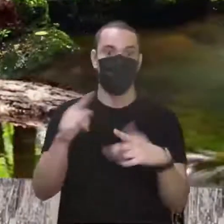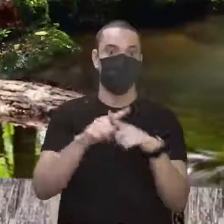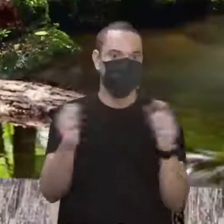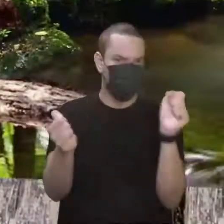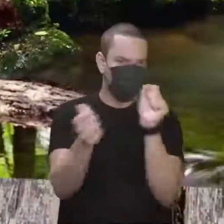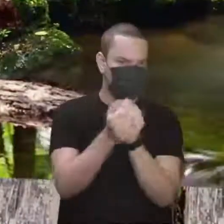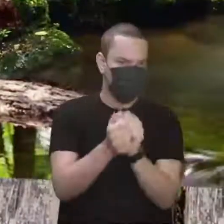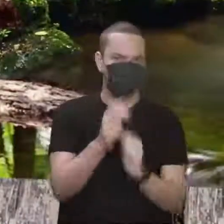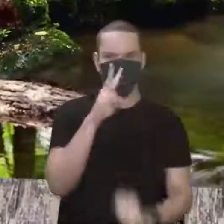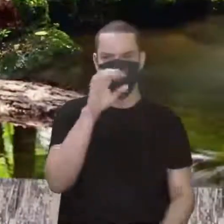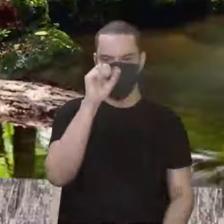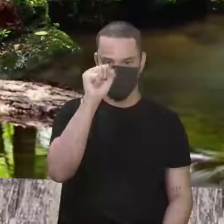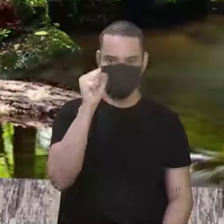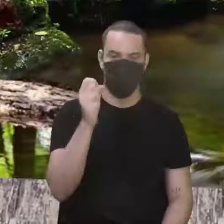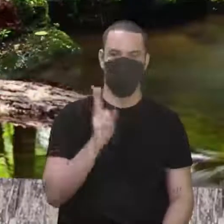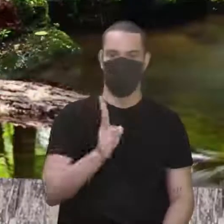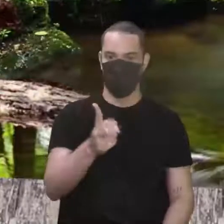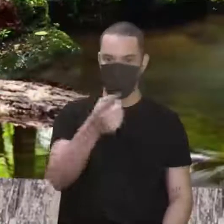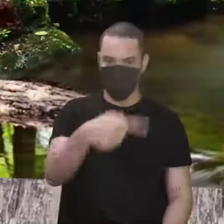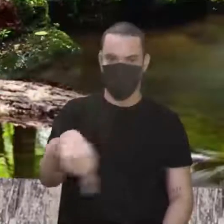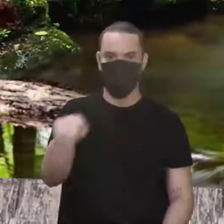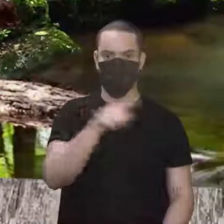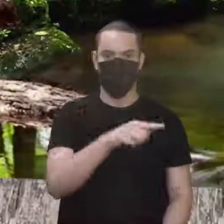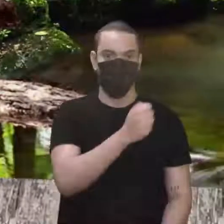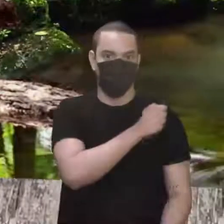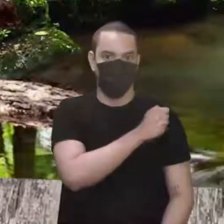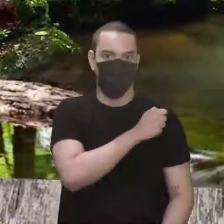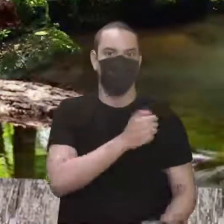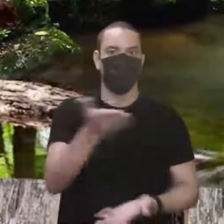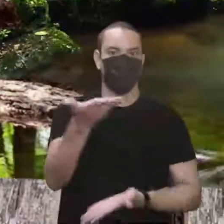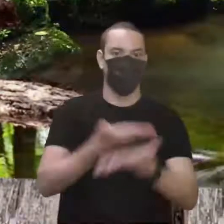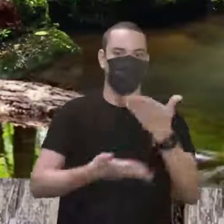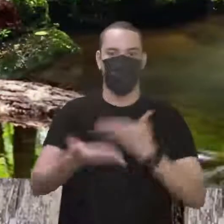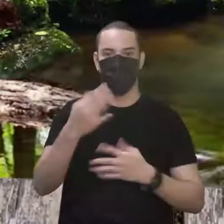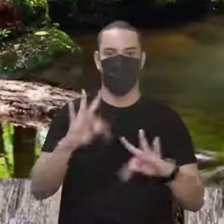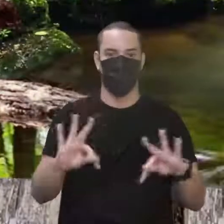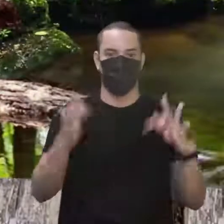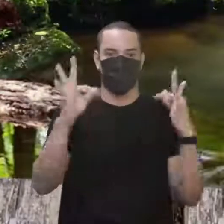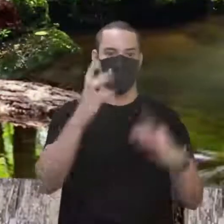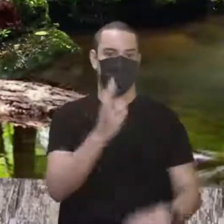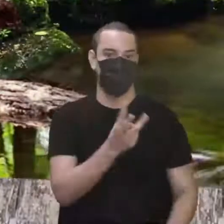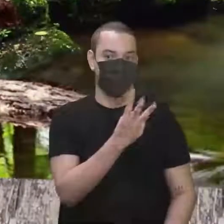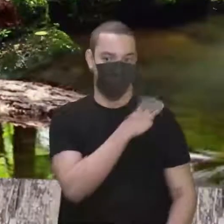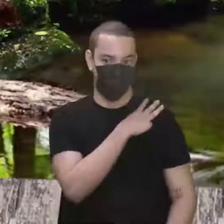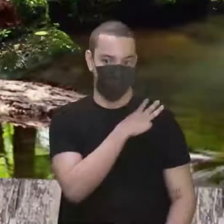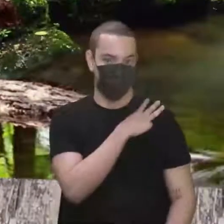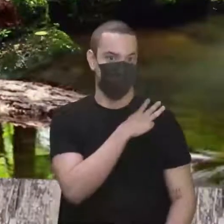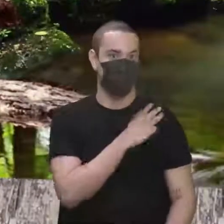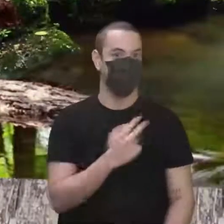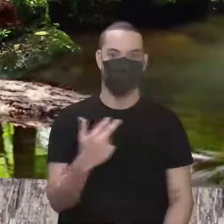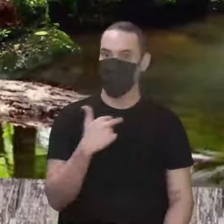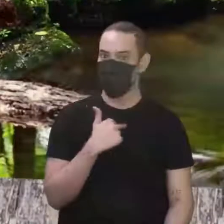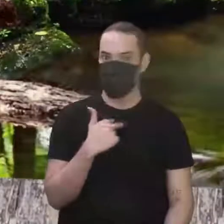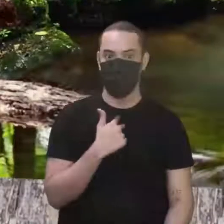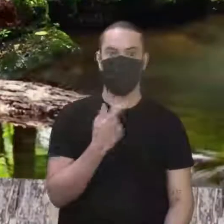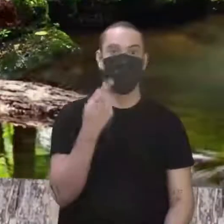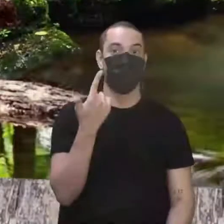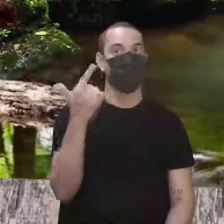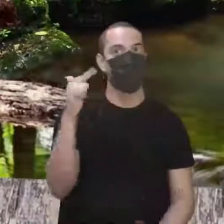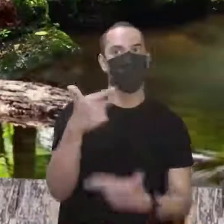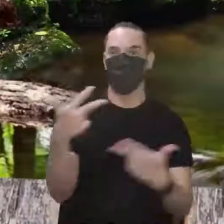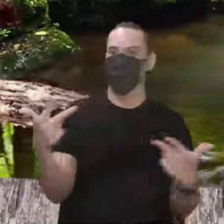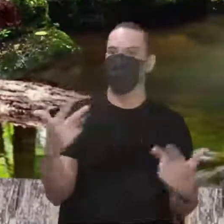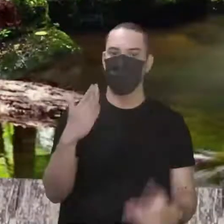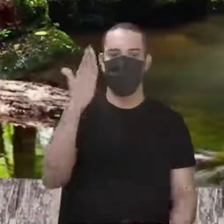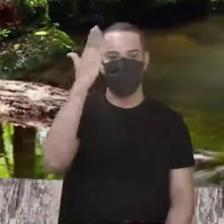tamo forte aqui junto com vocês, alunos do terceirão da mediação tecnológica. Não posso dizer, né? Outra coisa, a não ser